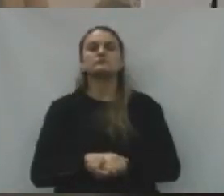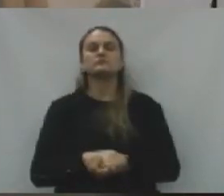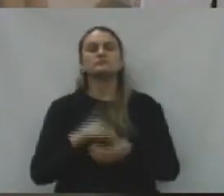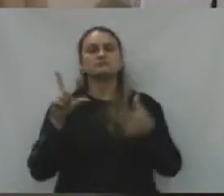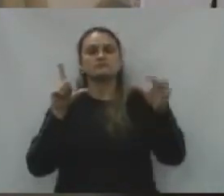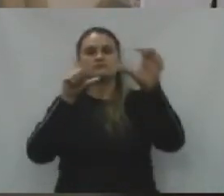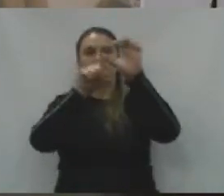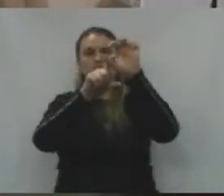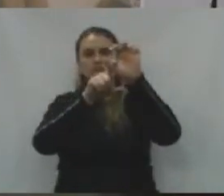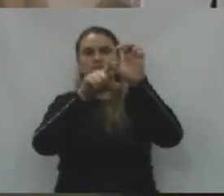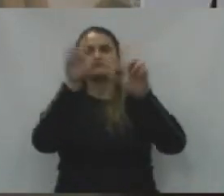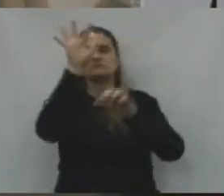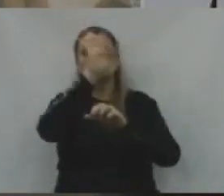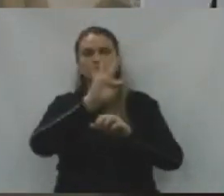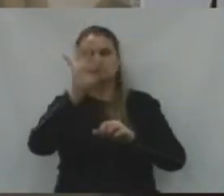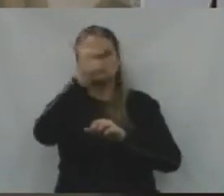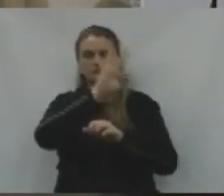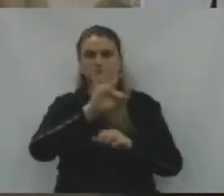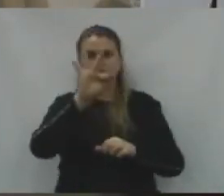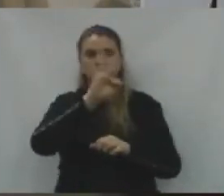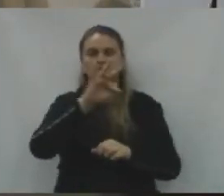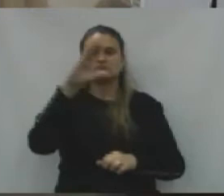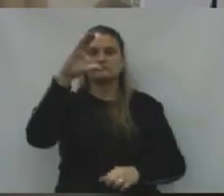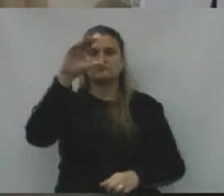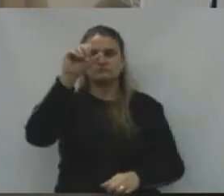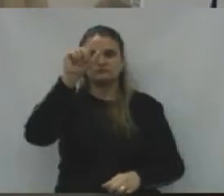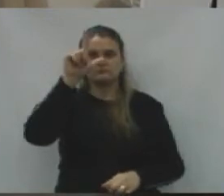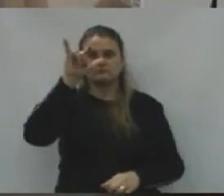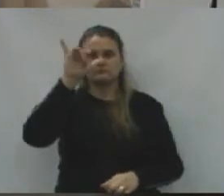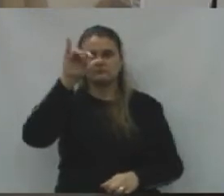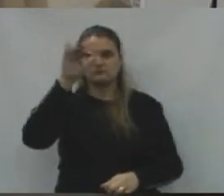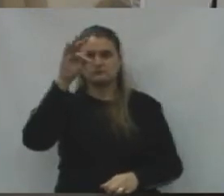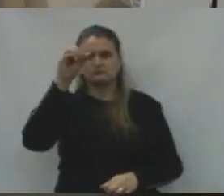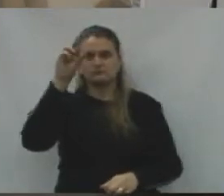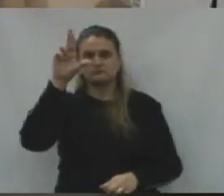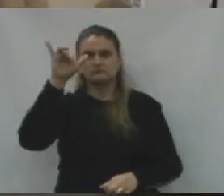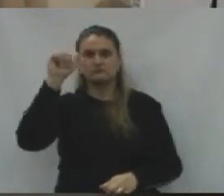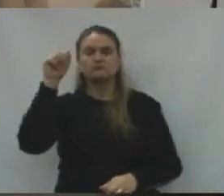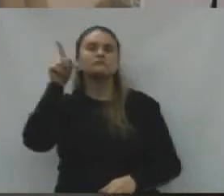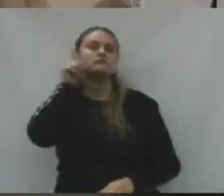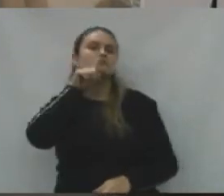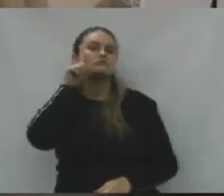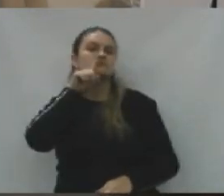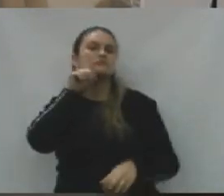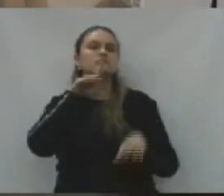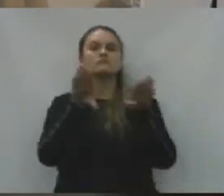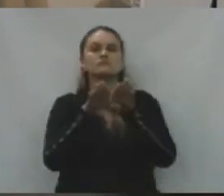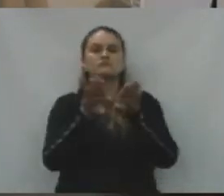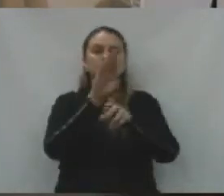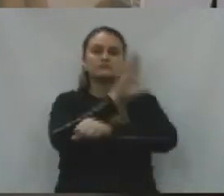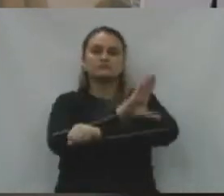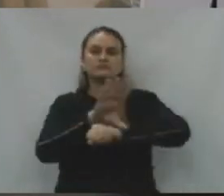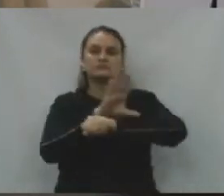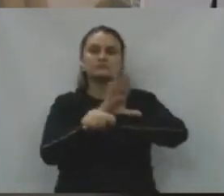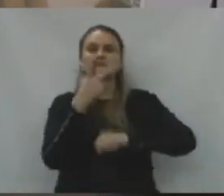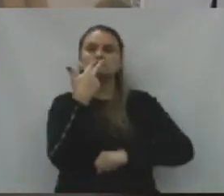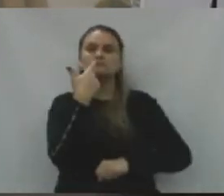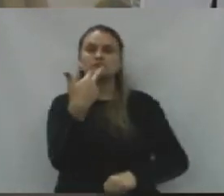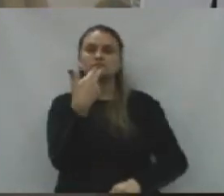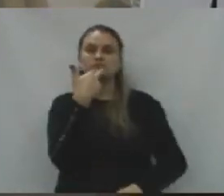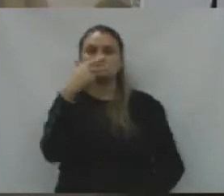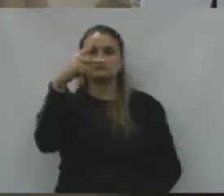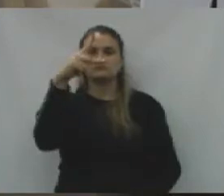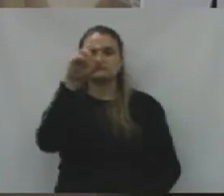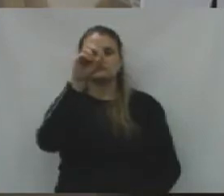Katowice, convênio com a Universidade do Sul da Califórnia, além de cursos de língua polonesa, que são ainda